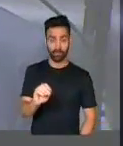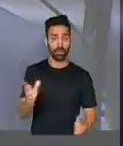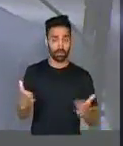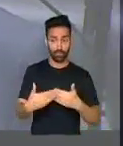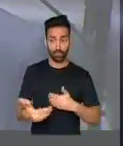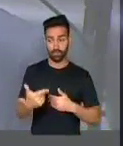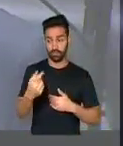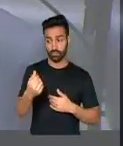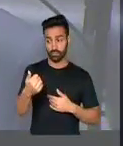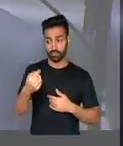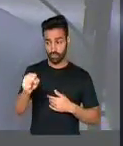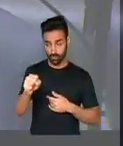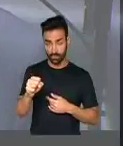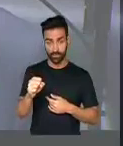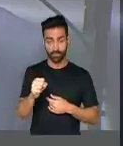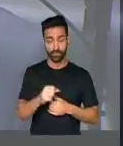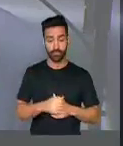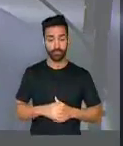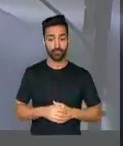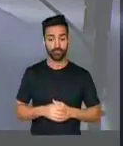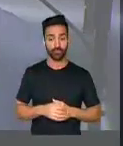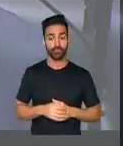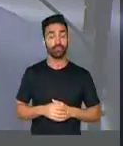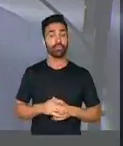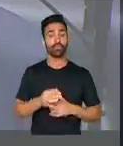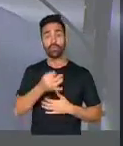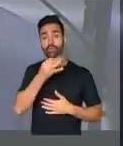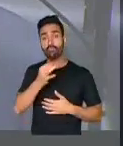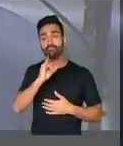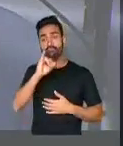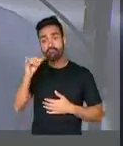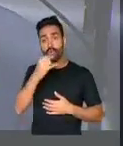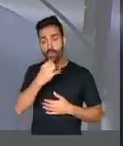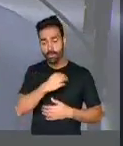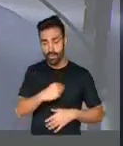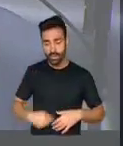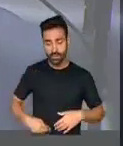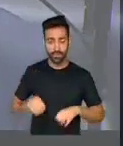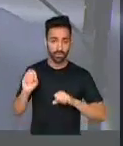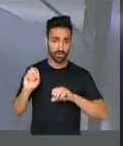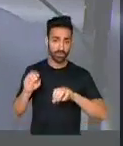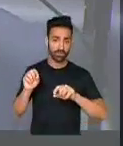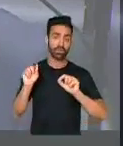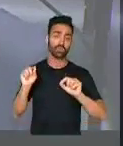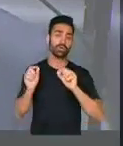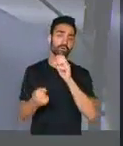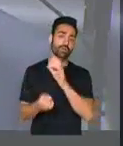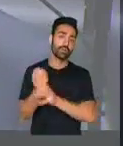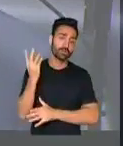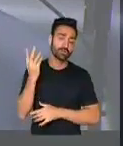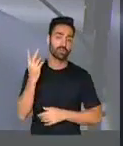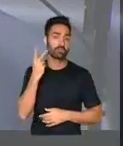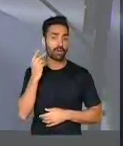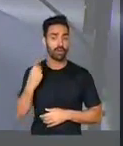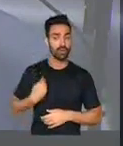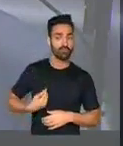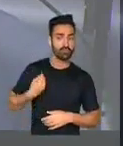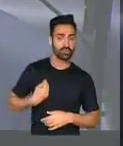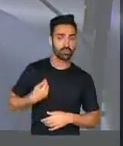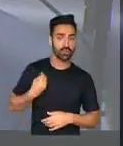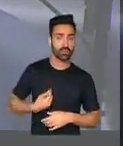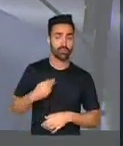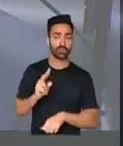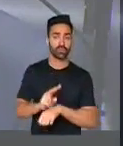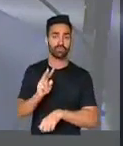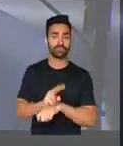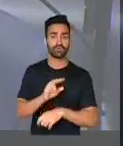em 2018. Eu quero falar com sugerindo ao ministro da Educação a criação para o funcionamento